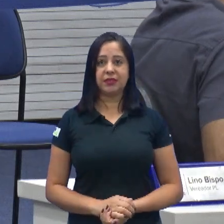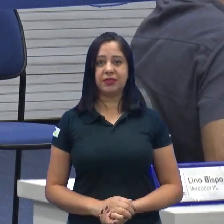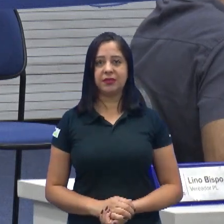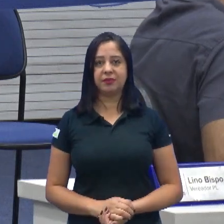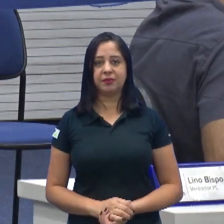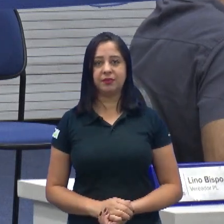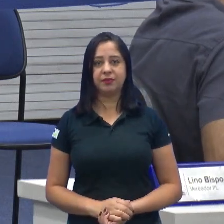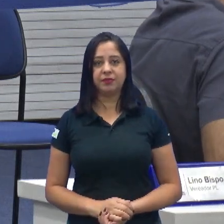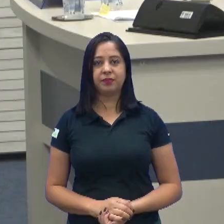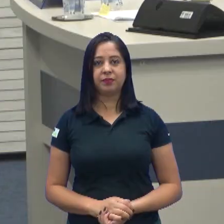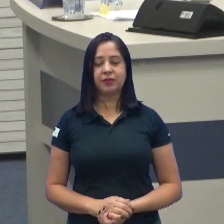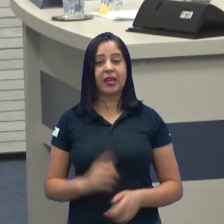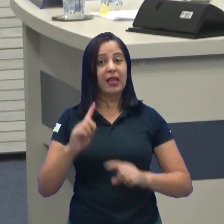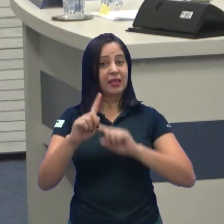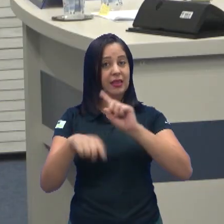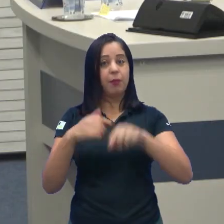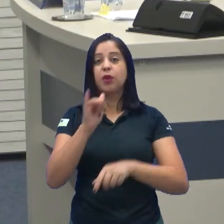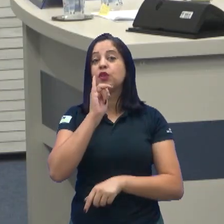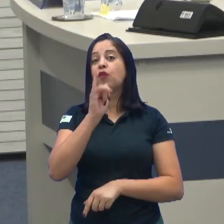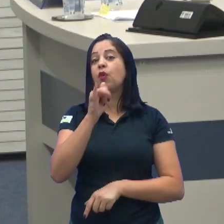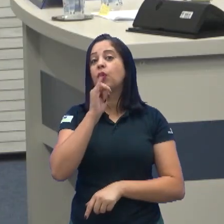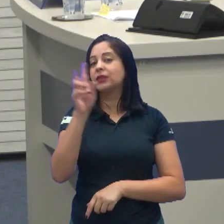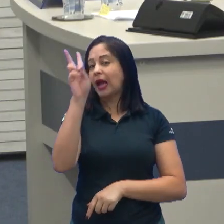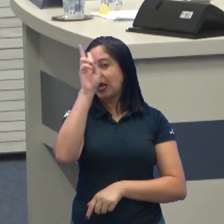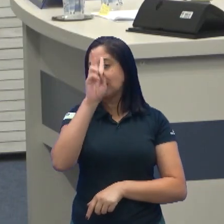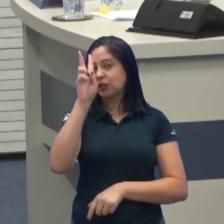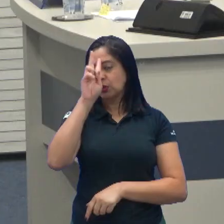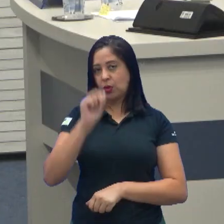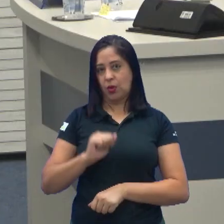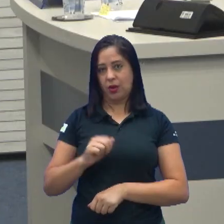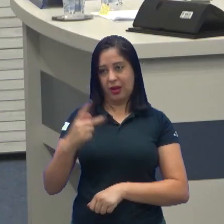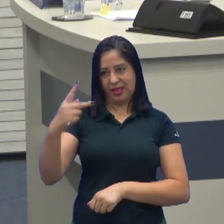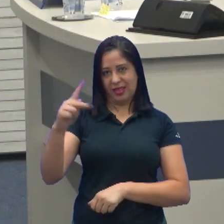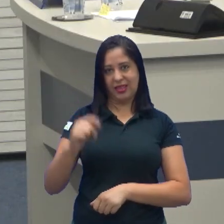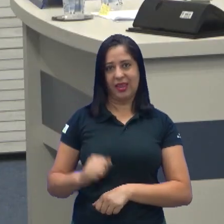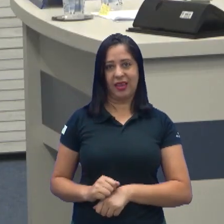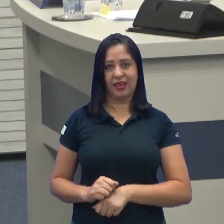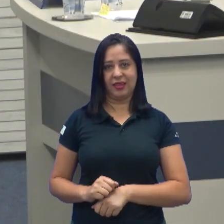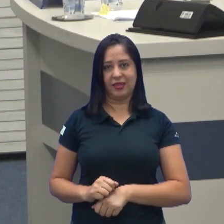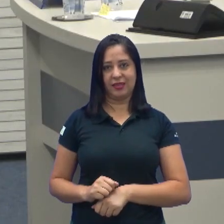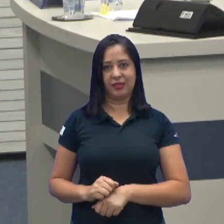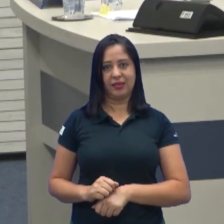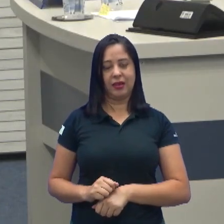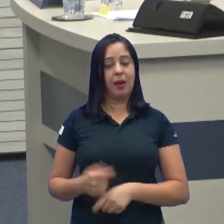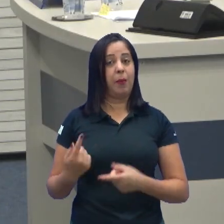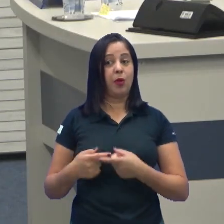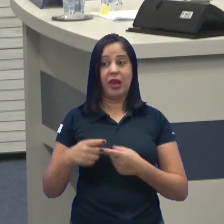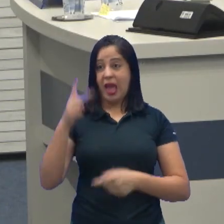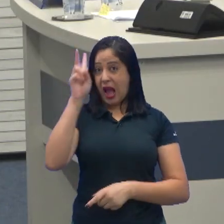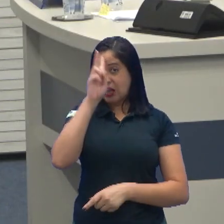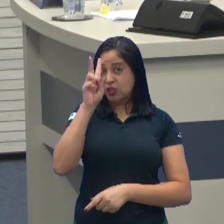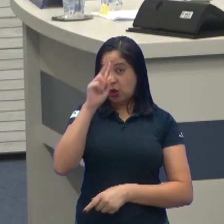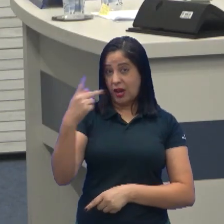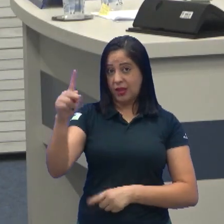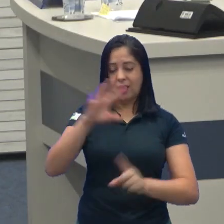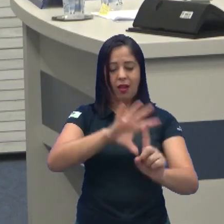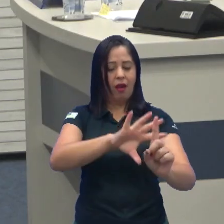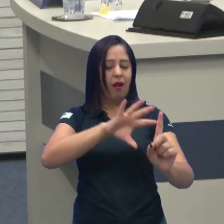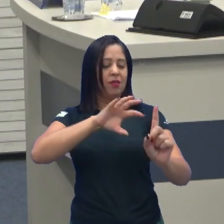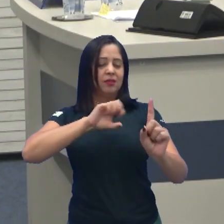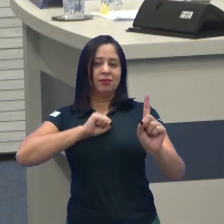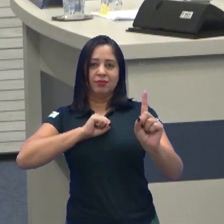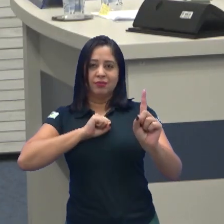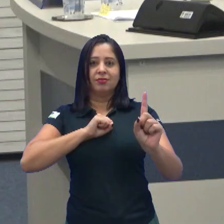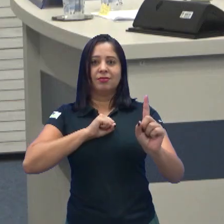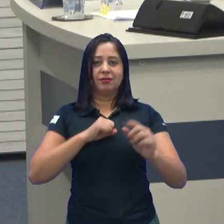E daqui a pouco vou contar com mais detalhes ali na tribuna a história de superação da Maia, que é inspiradora não só para as bailarinas, mas para toda a